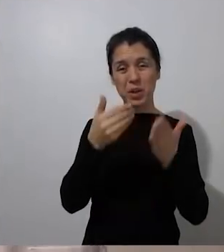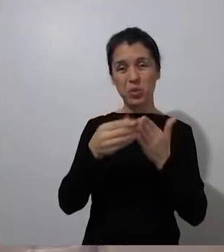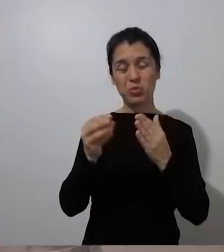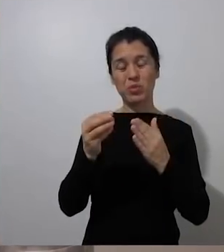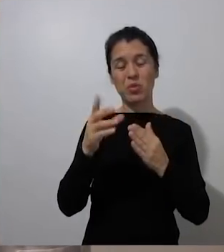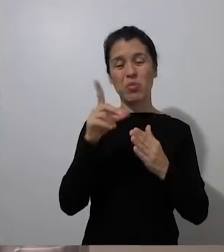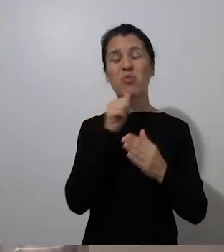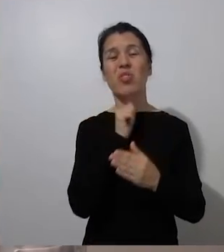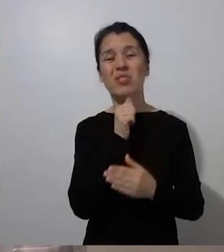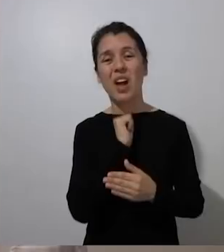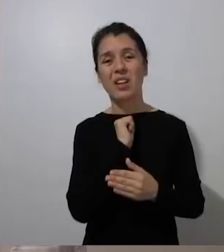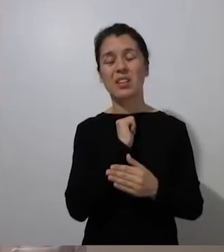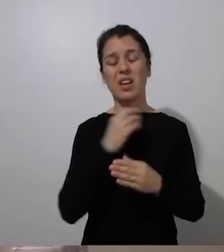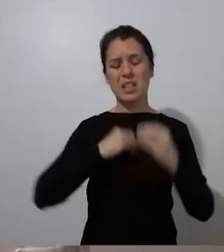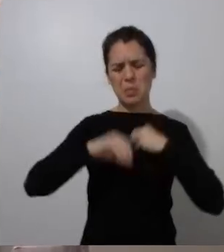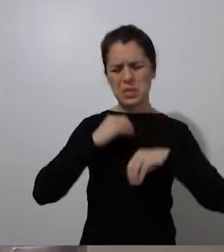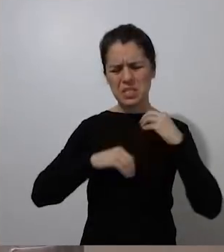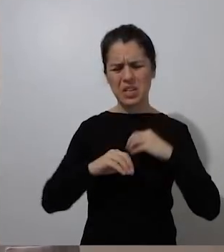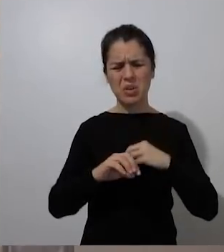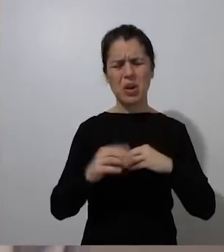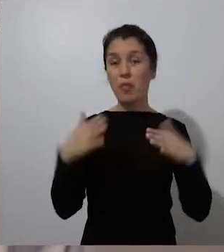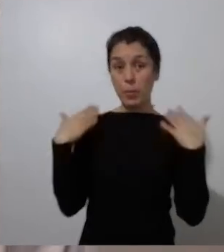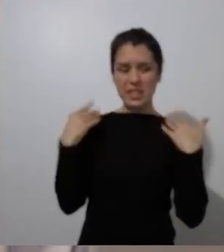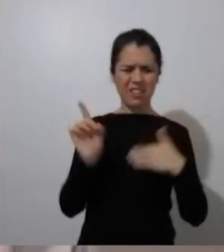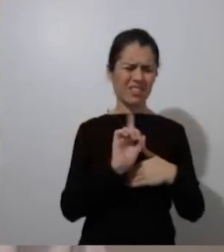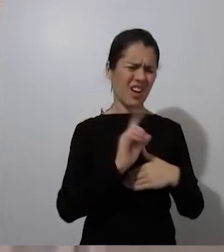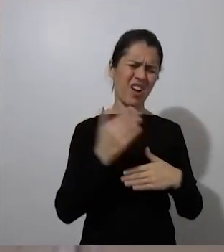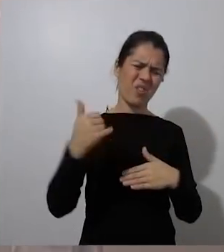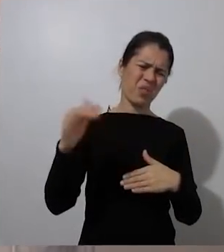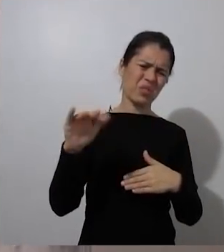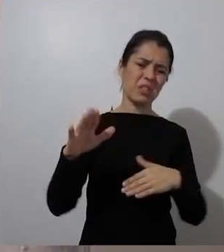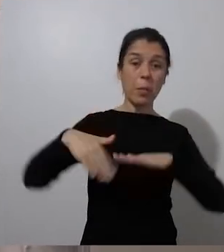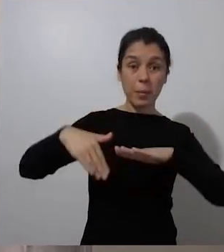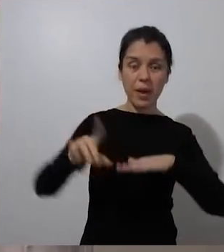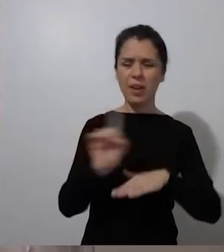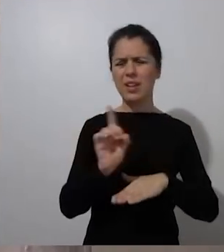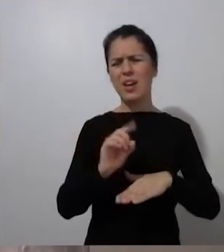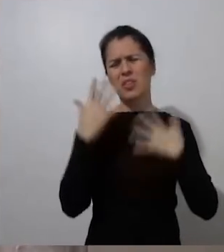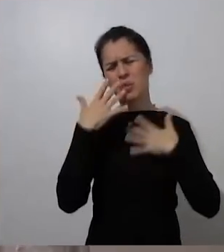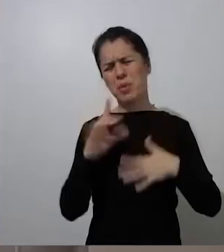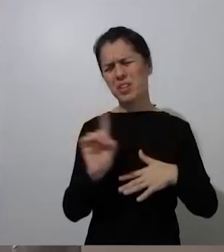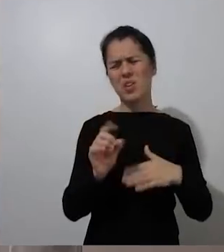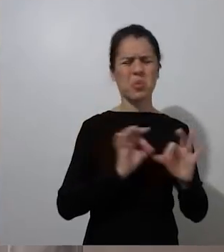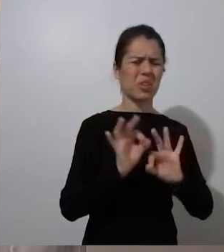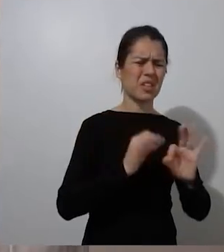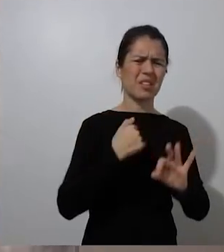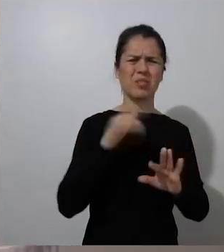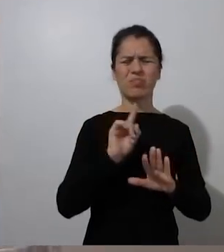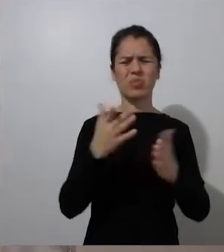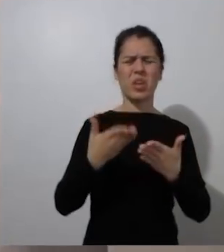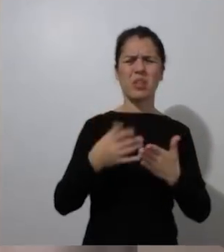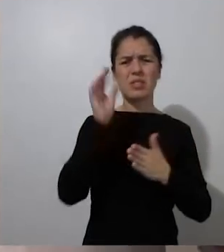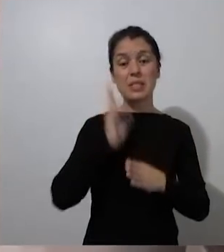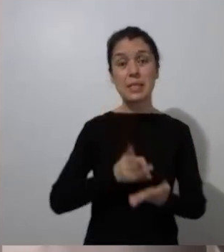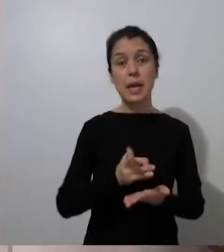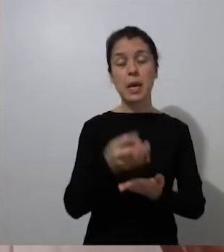é aquela depressão severa, moderada. Vão passear? Vão vocês. Vão para a praia? Tem que tomar banho, me arrumar. Quer dizer, eu sempre estou